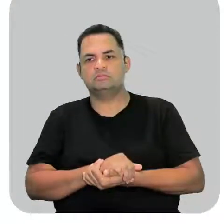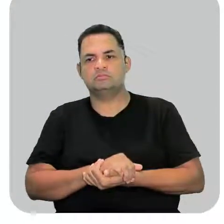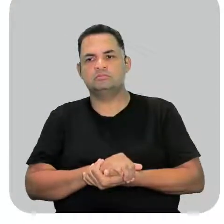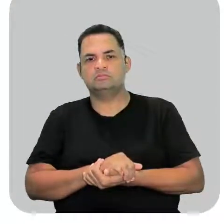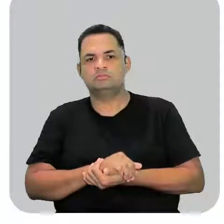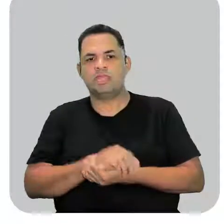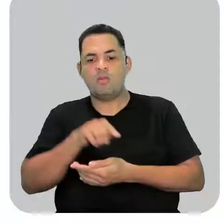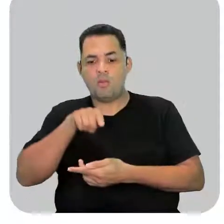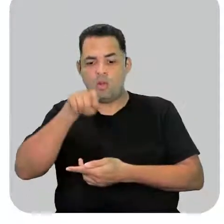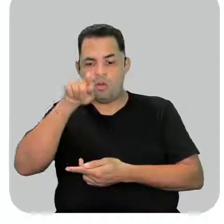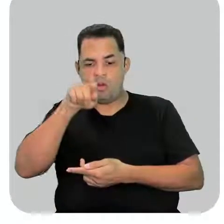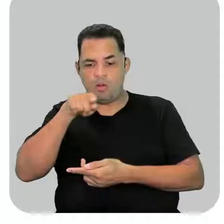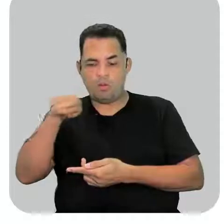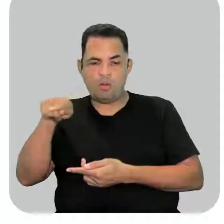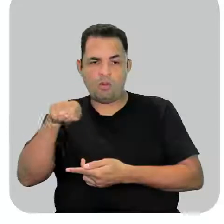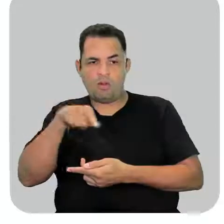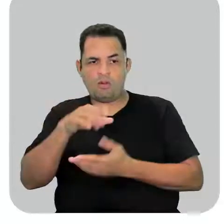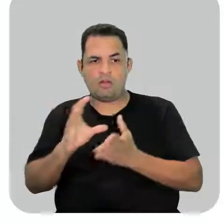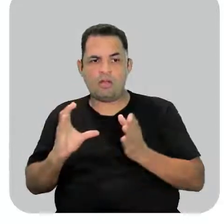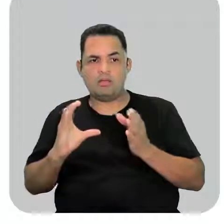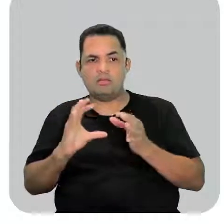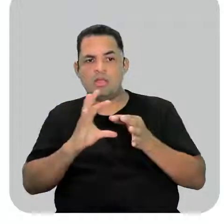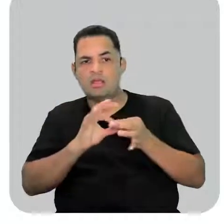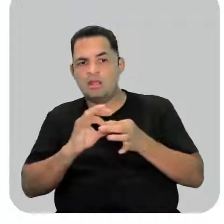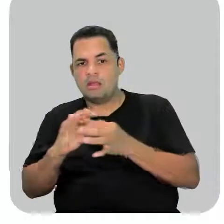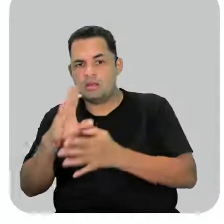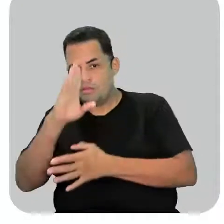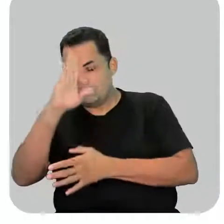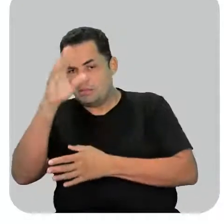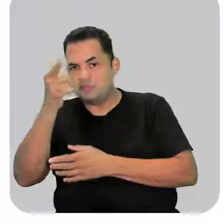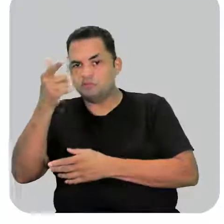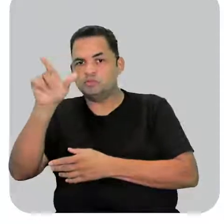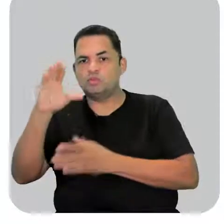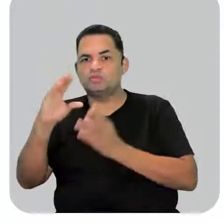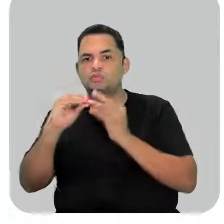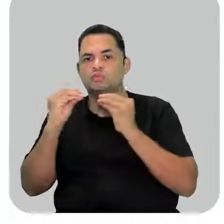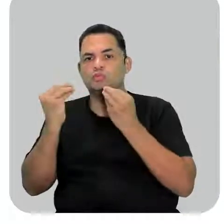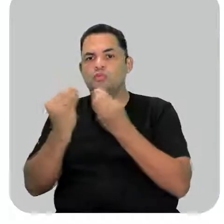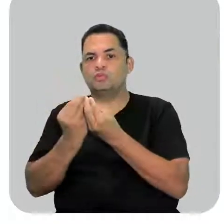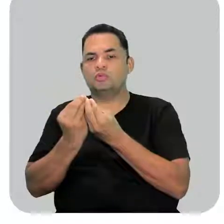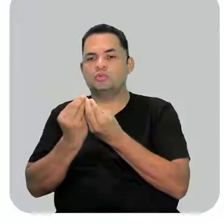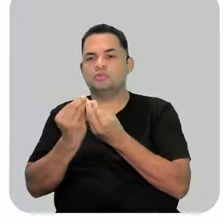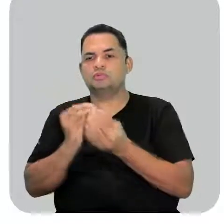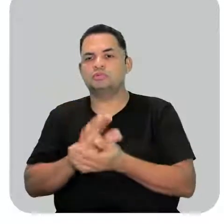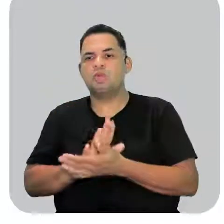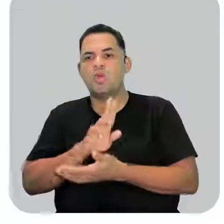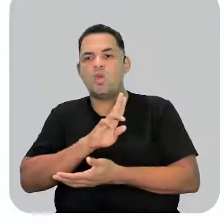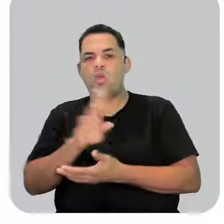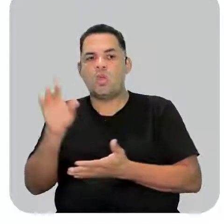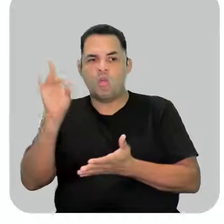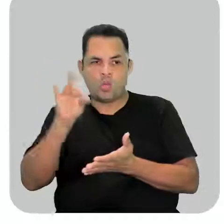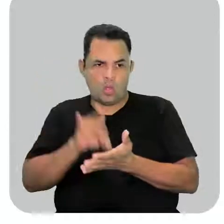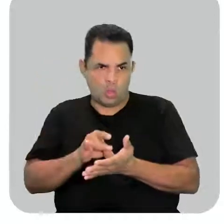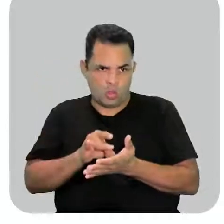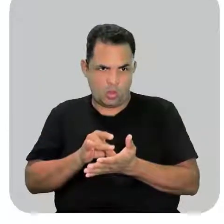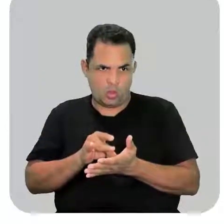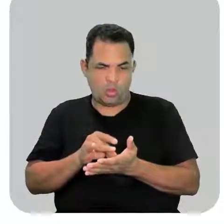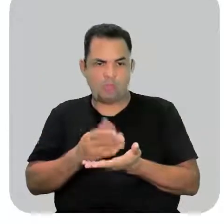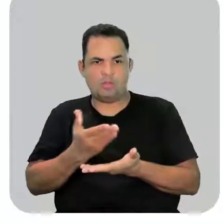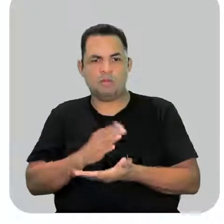uma ramificação na cadeia principal dos demais compostos orgânicos. A nomenclatura